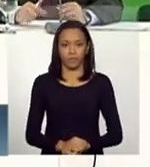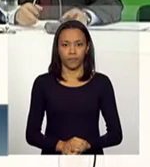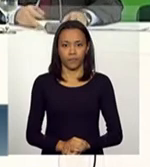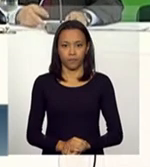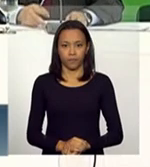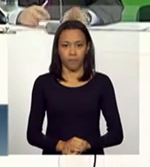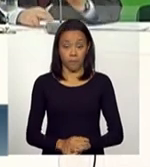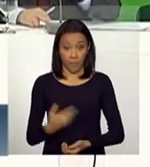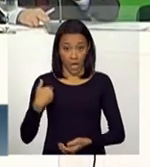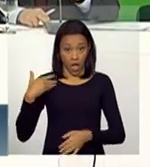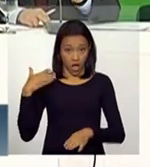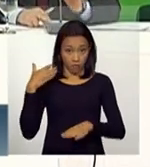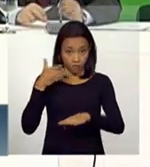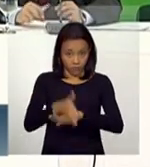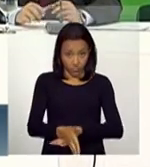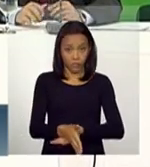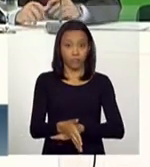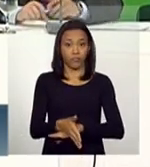A participação...